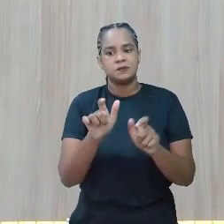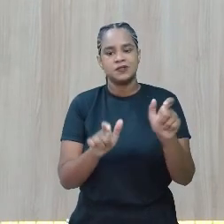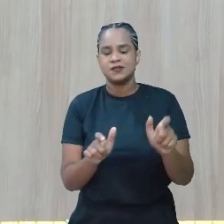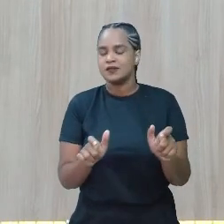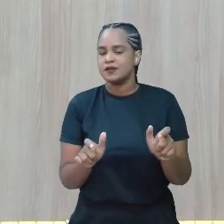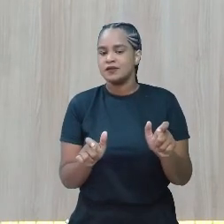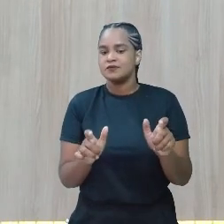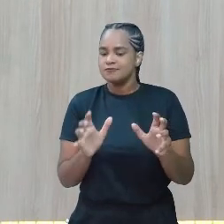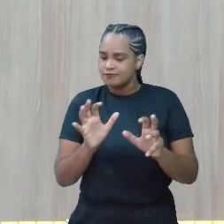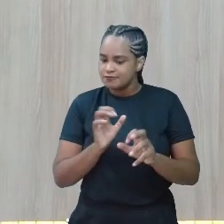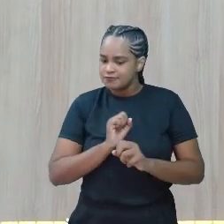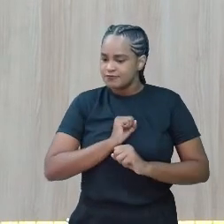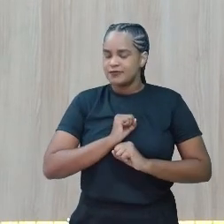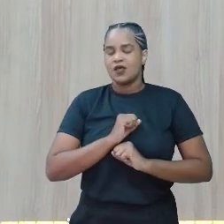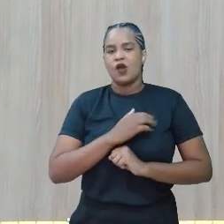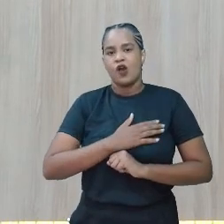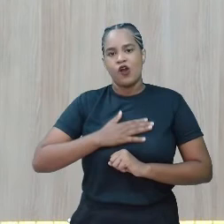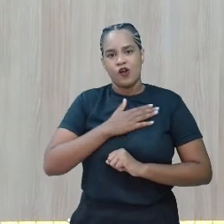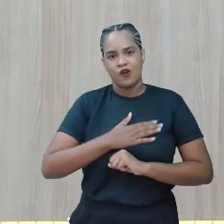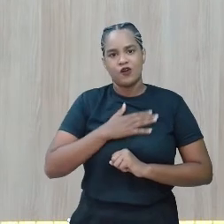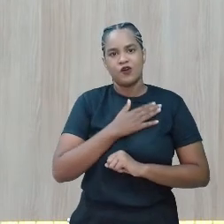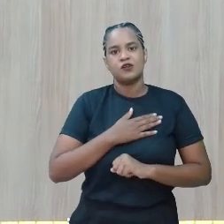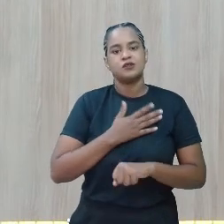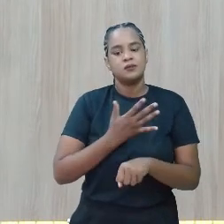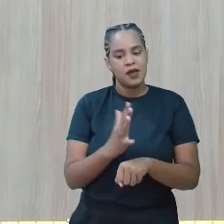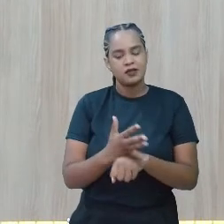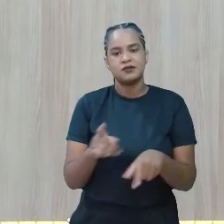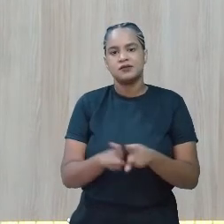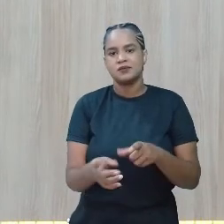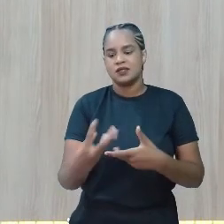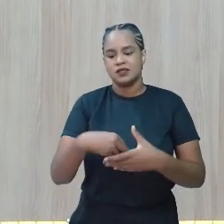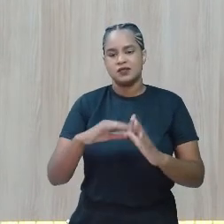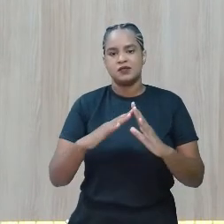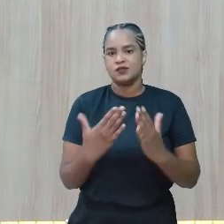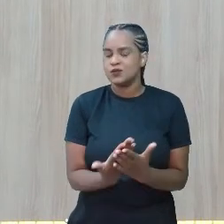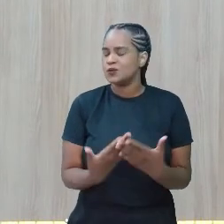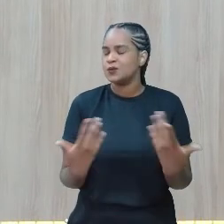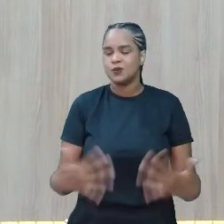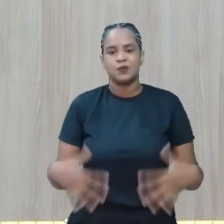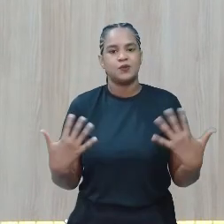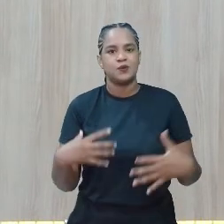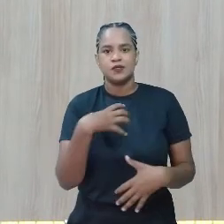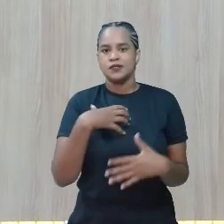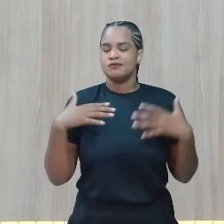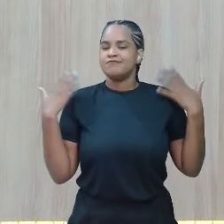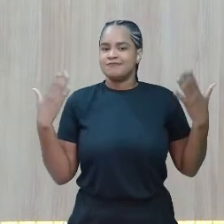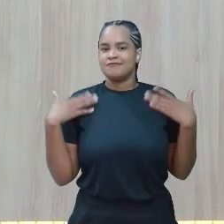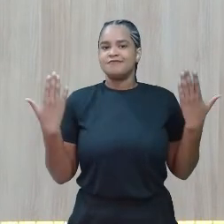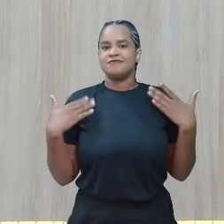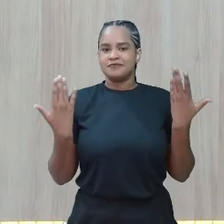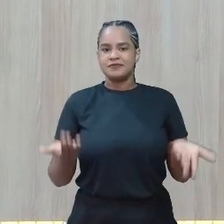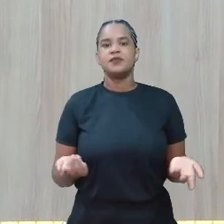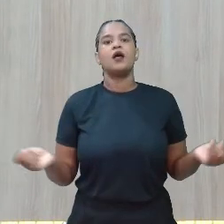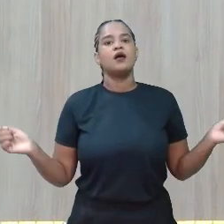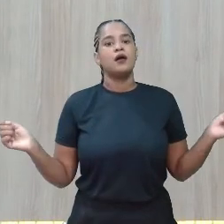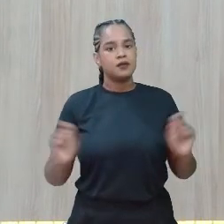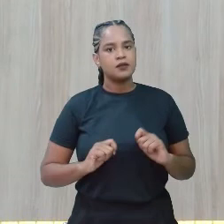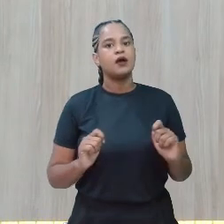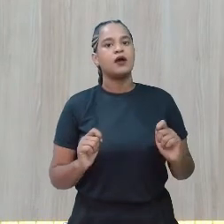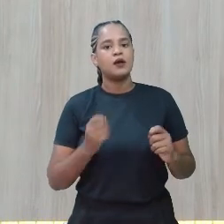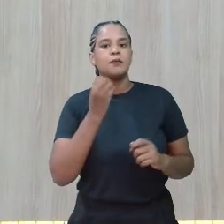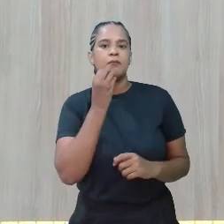recebido, não é, por vocês e colocado em prática dentro da escola. Isso nos alegra tanto e vale a pena sim,